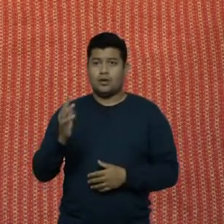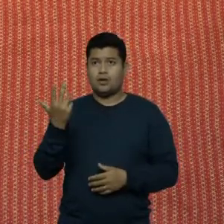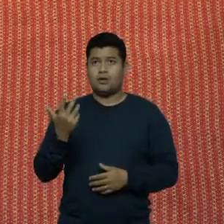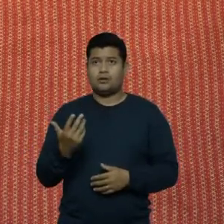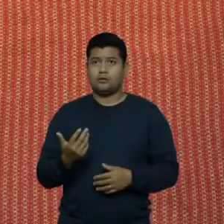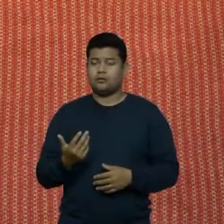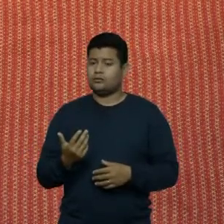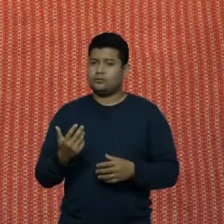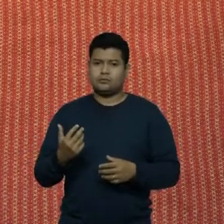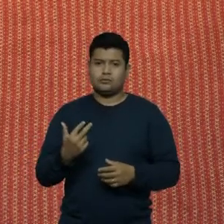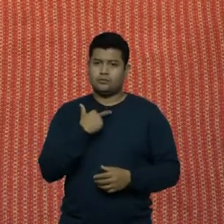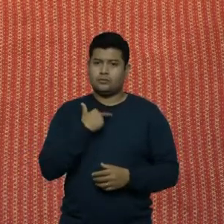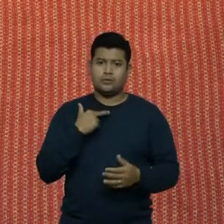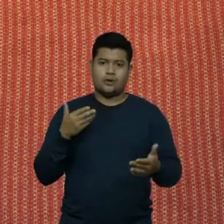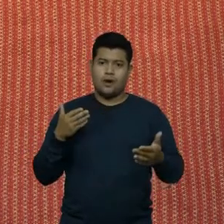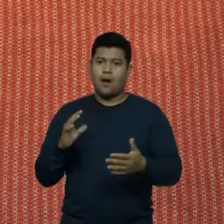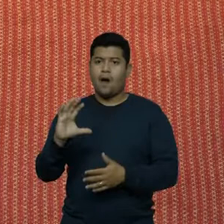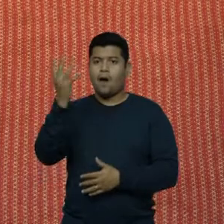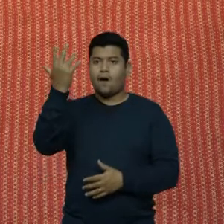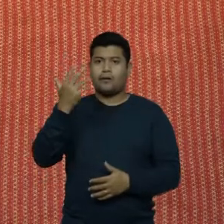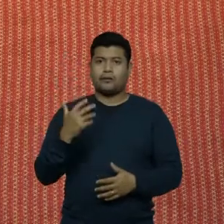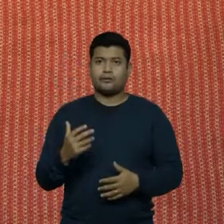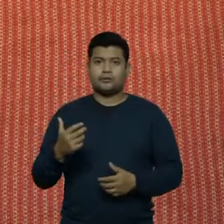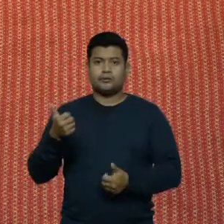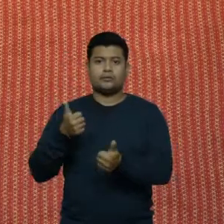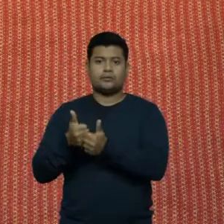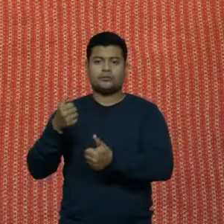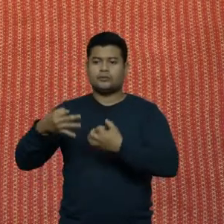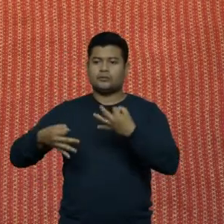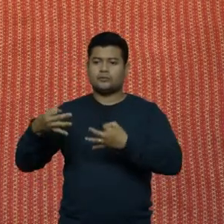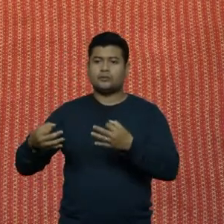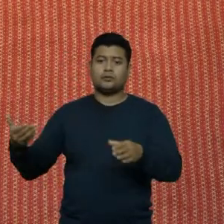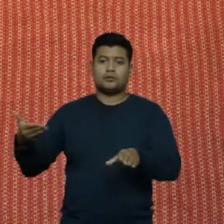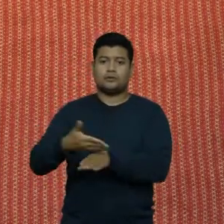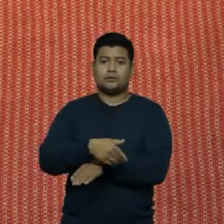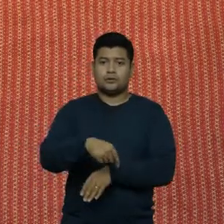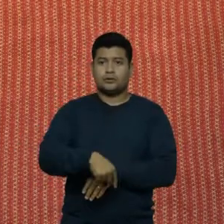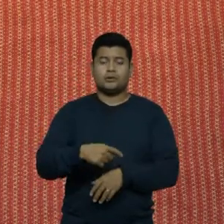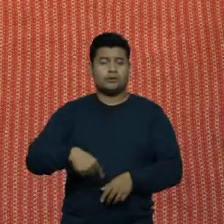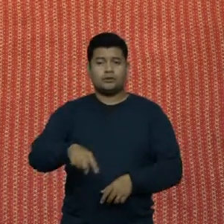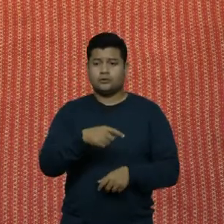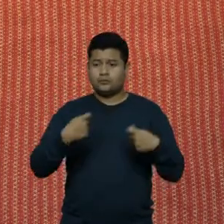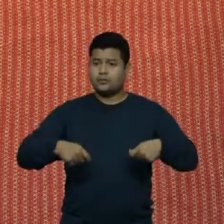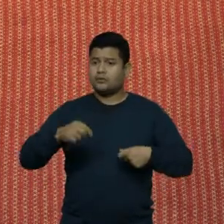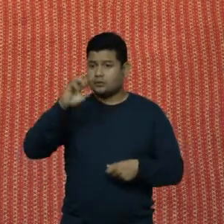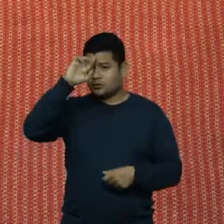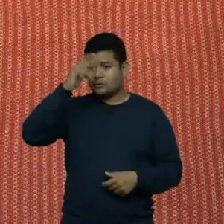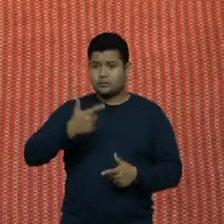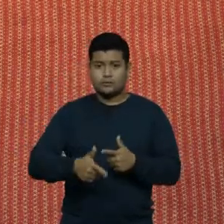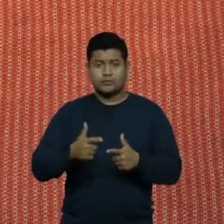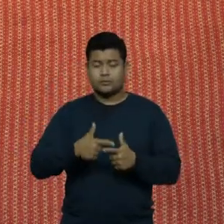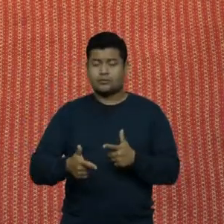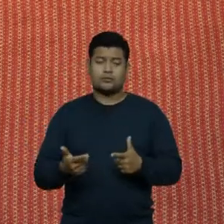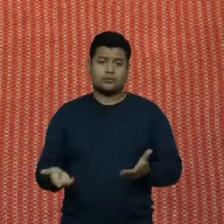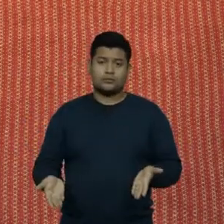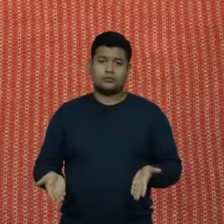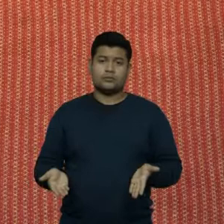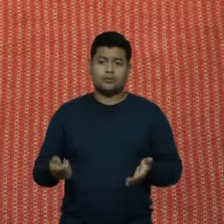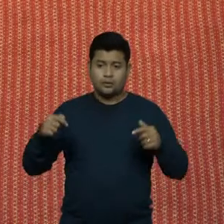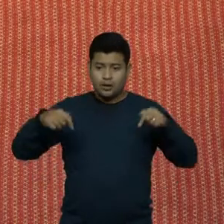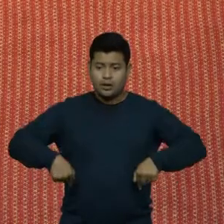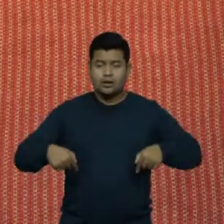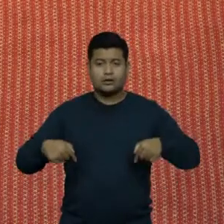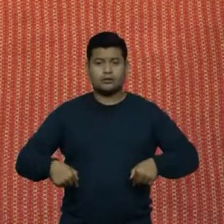impedido jamais o Tribunal de Justiça tem que entrar aqui aqui a gente tem que resolver nossos próprios problemas mas